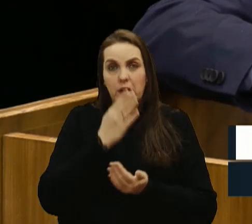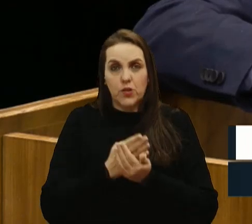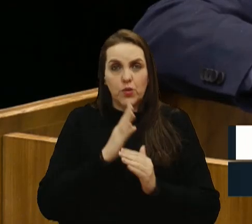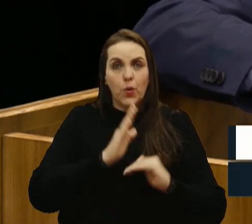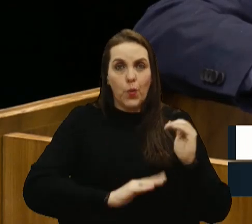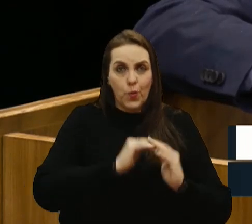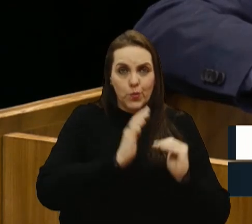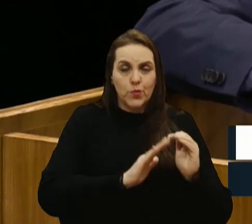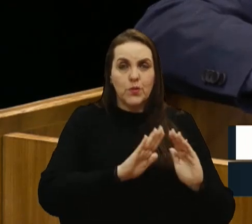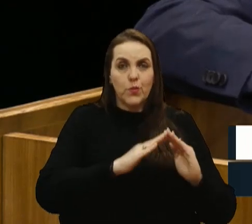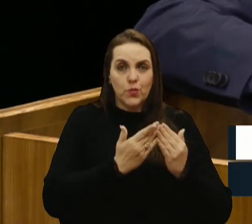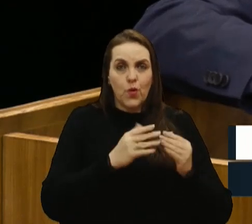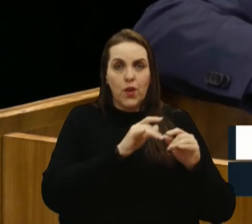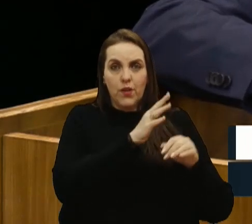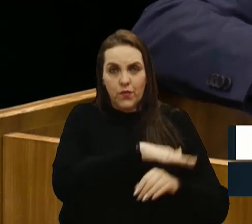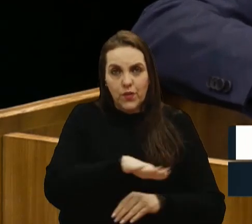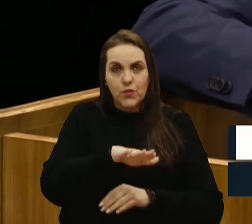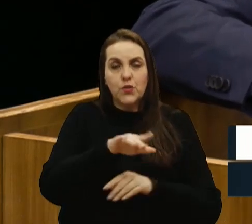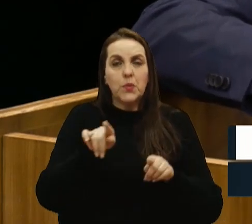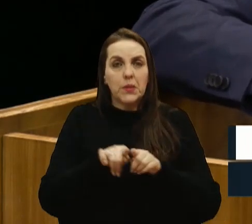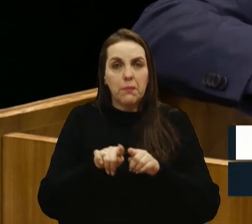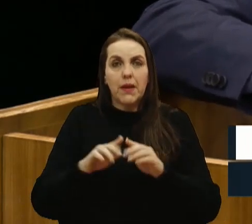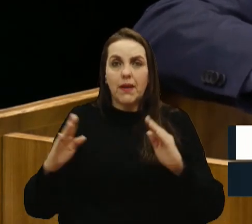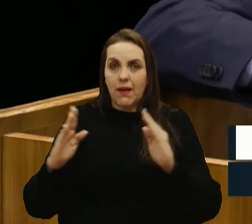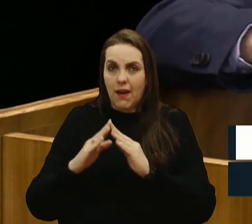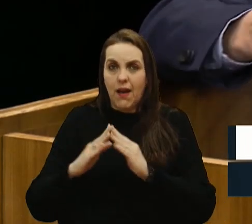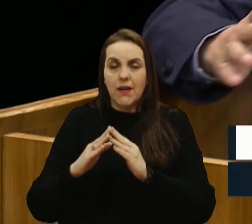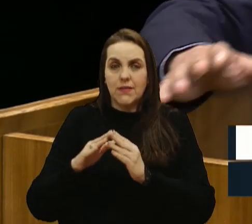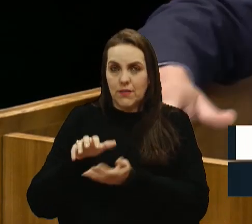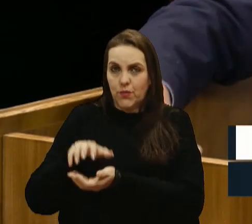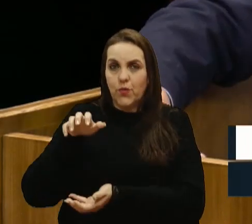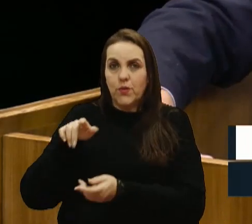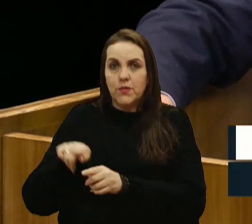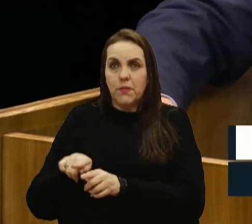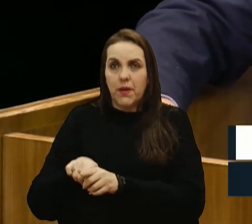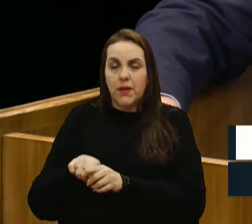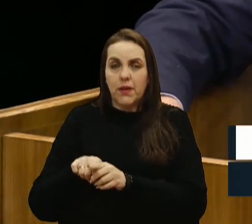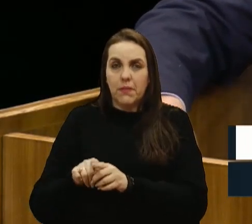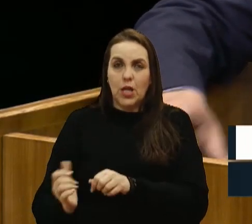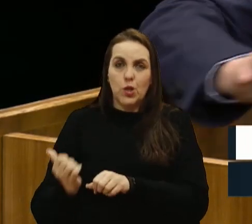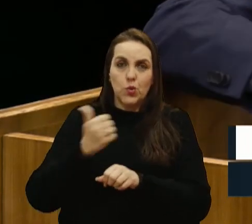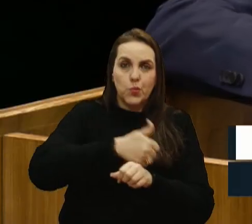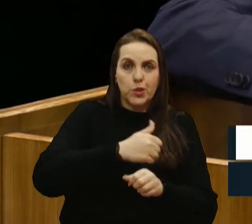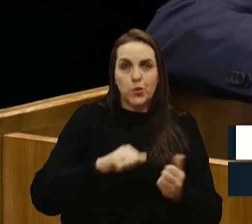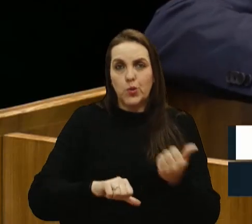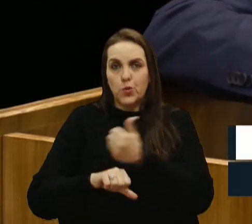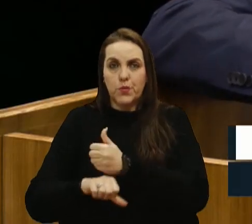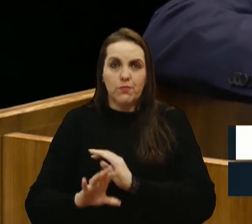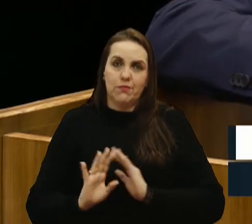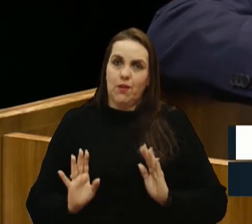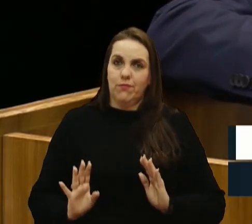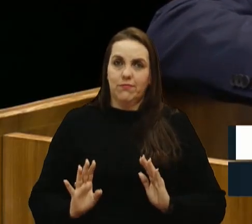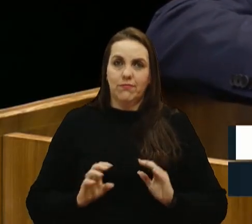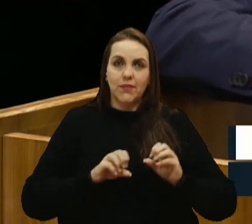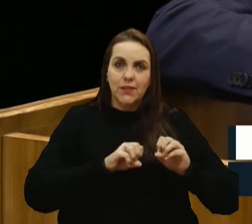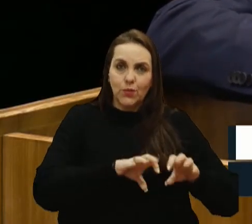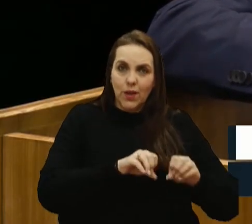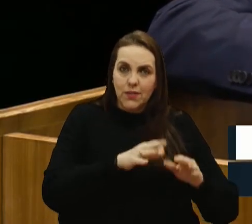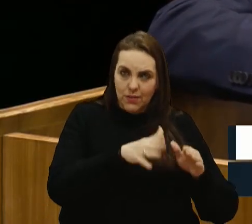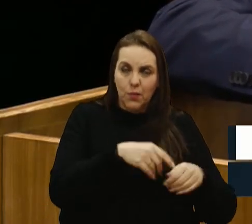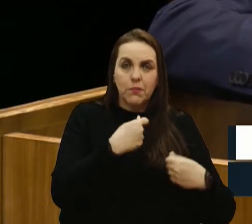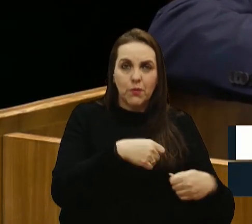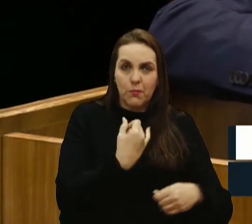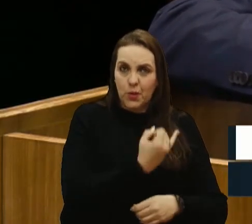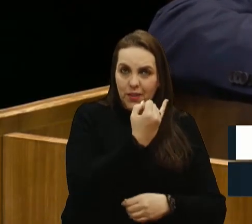sim, escola infantil, tem que construir casa geriátrica, tem, mas não tem uma coisa que substitui a outra, porque se a gente dá educação para os nossos filhos, eles não